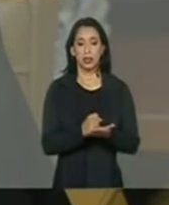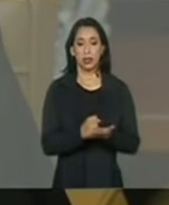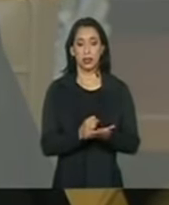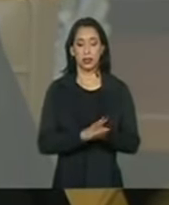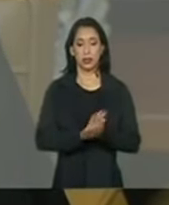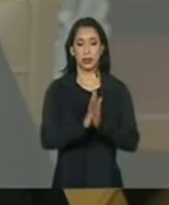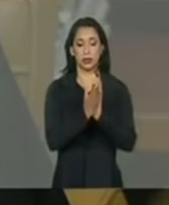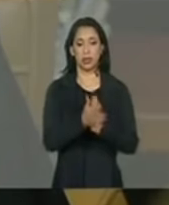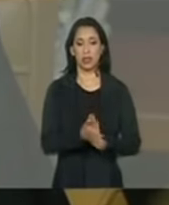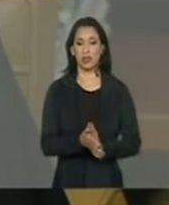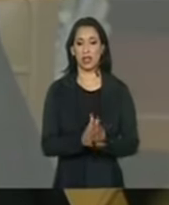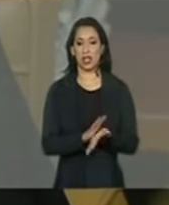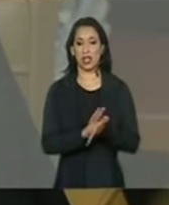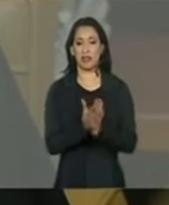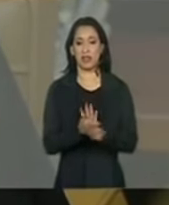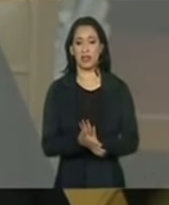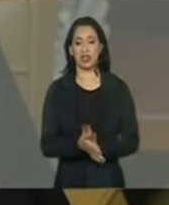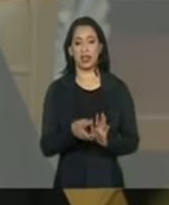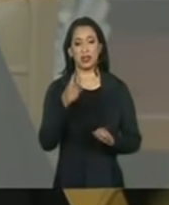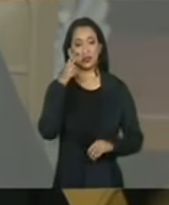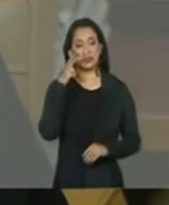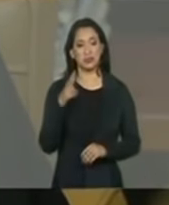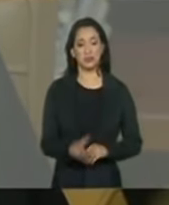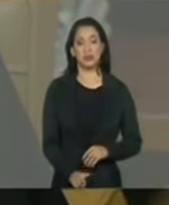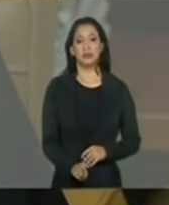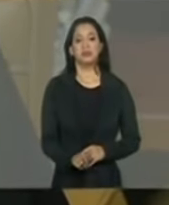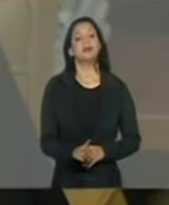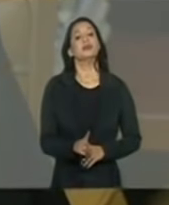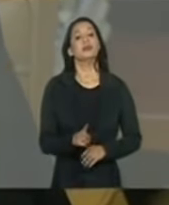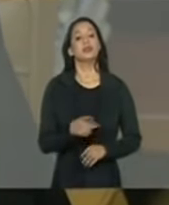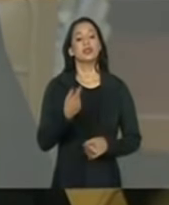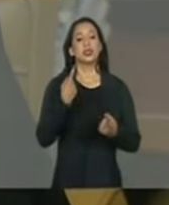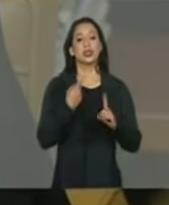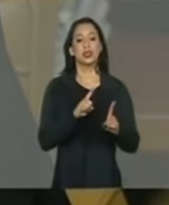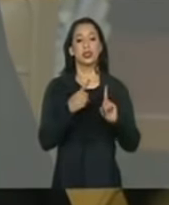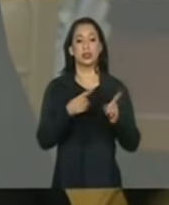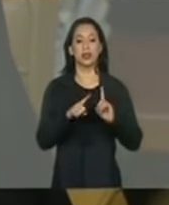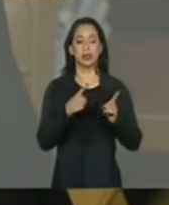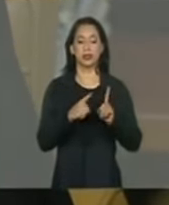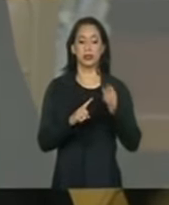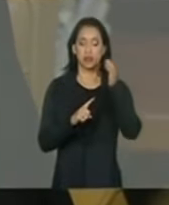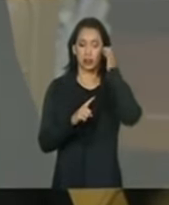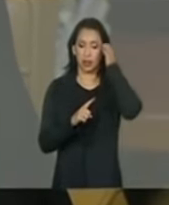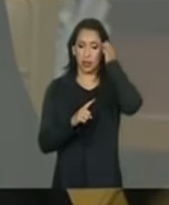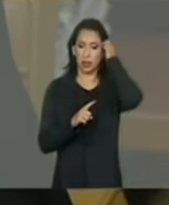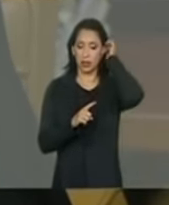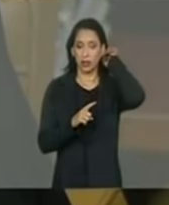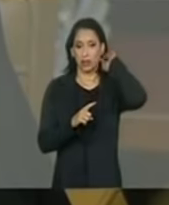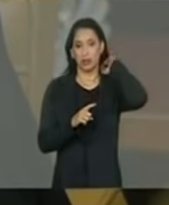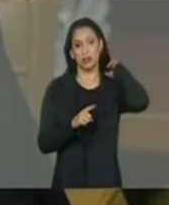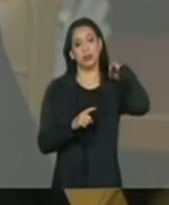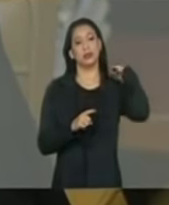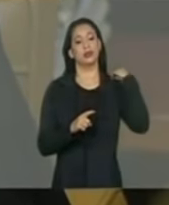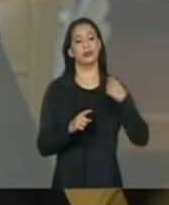no sentimento de justiça dos cidadãos o que provoca qualquer crise de funcionalidade do aparelho judiciário